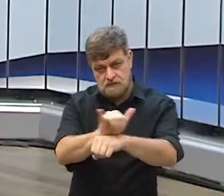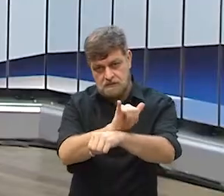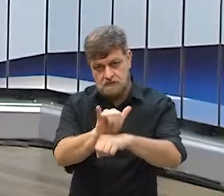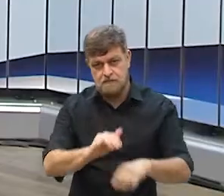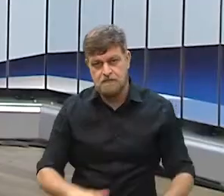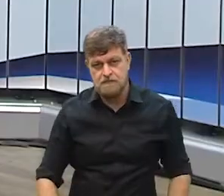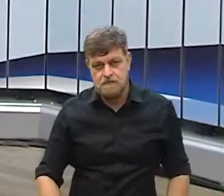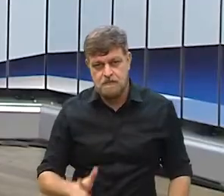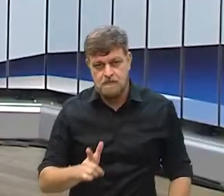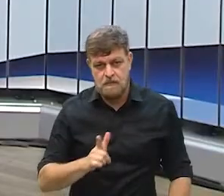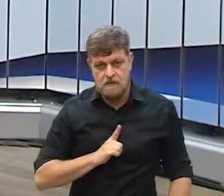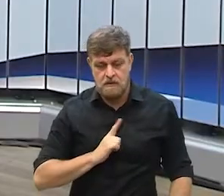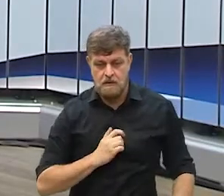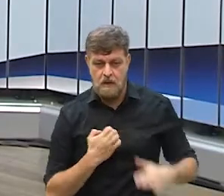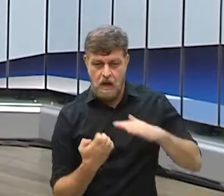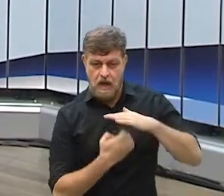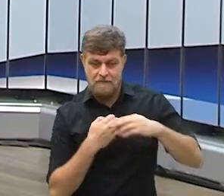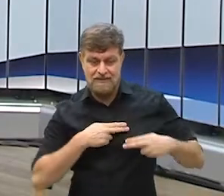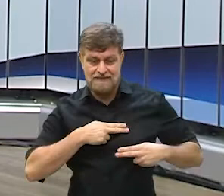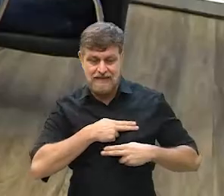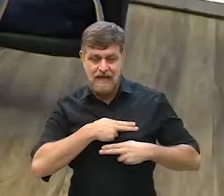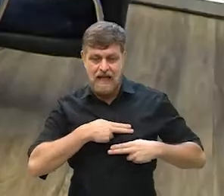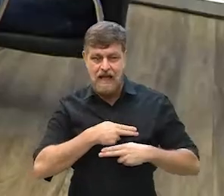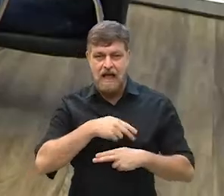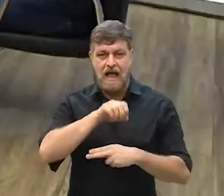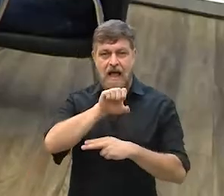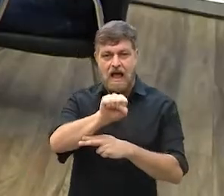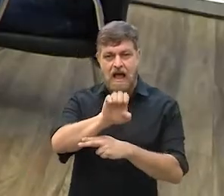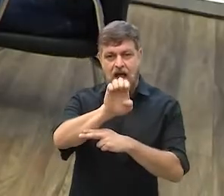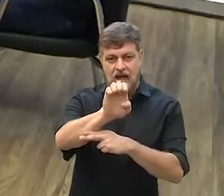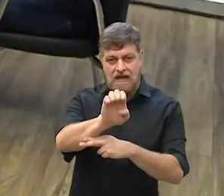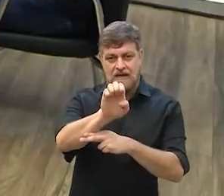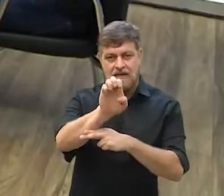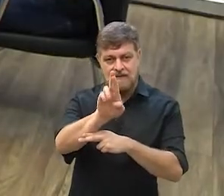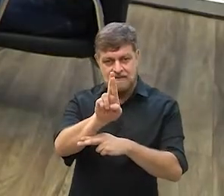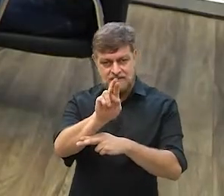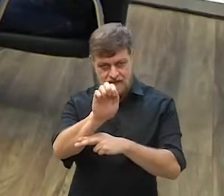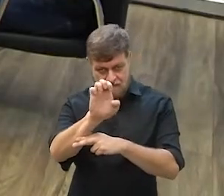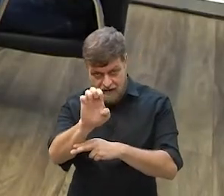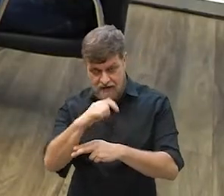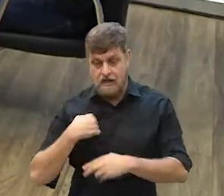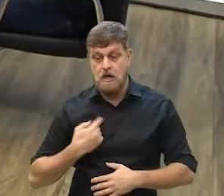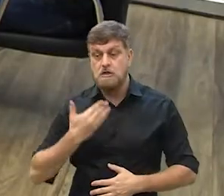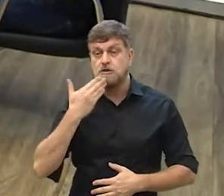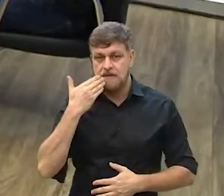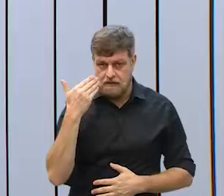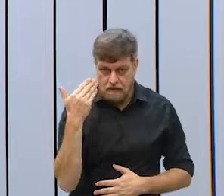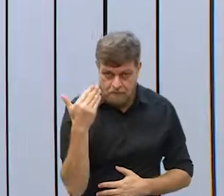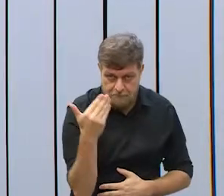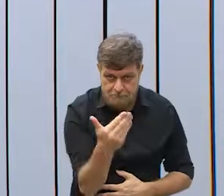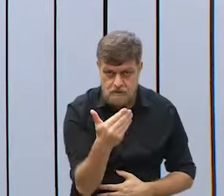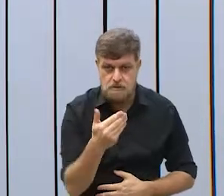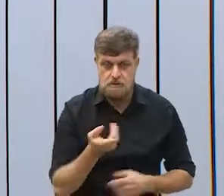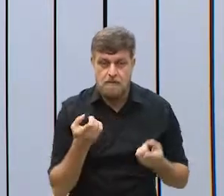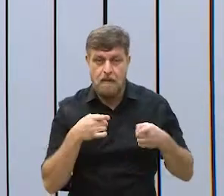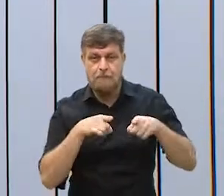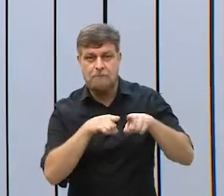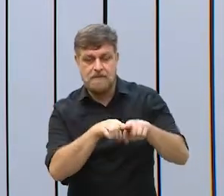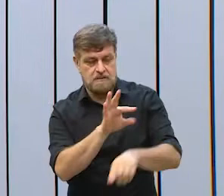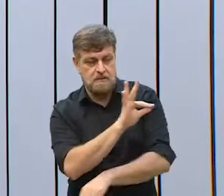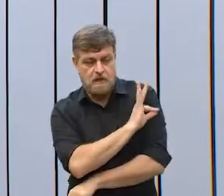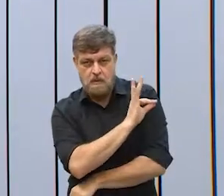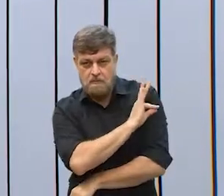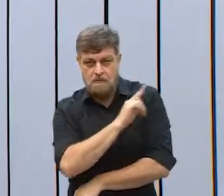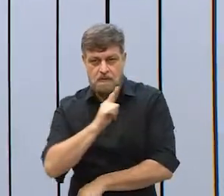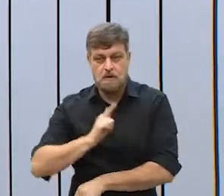instituição que ajuda as empresas era o Sebrae, que você estava tentando lembrar ou não? Isso, Sebrae. Muito obrigado, Sebrae. Então, nós estamos solicitando uma parceria com a Prefeitura,